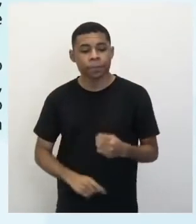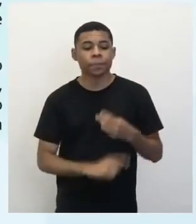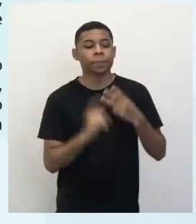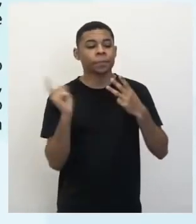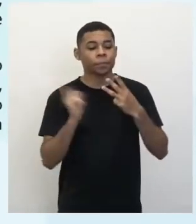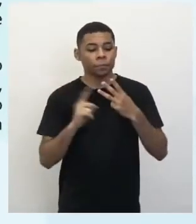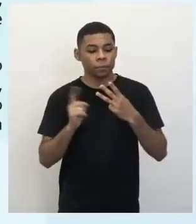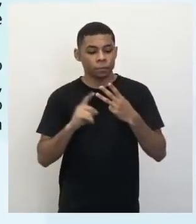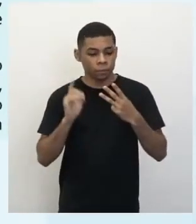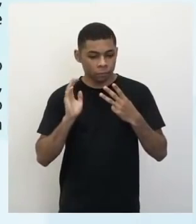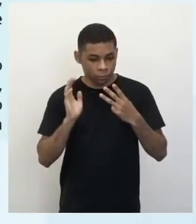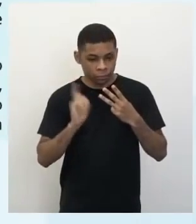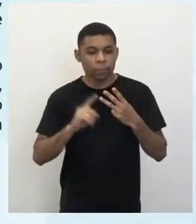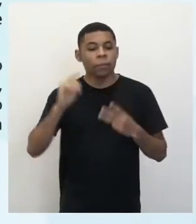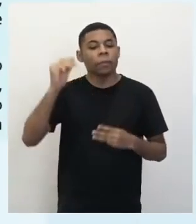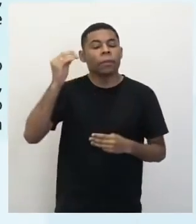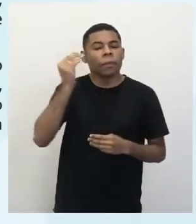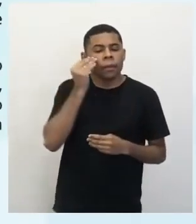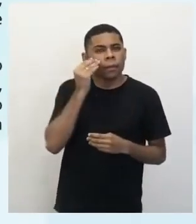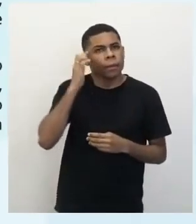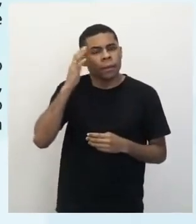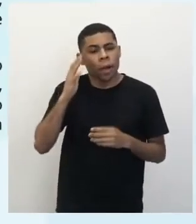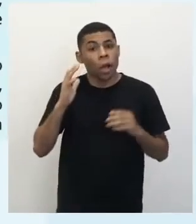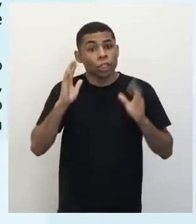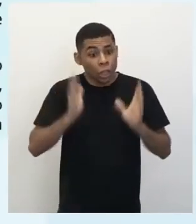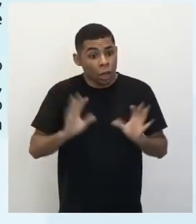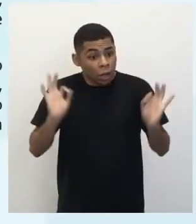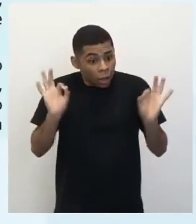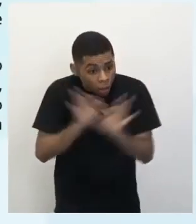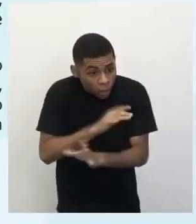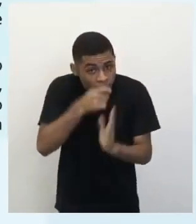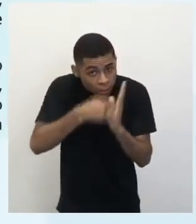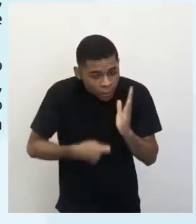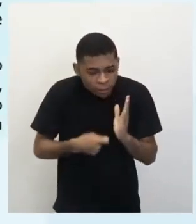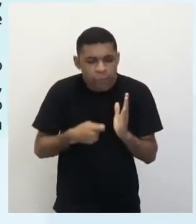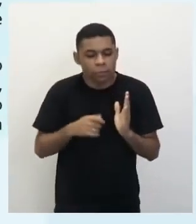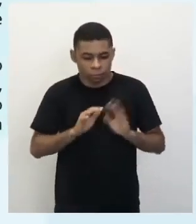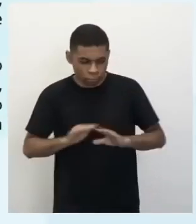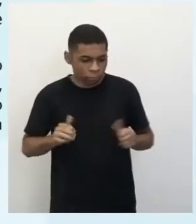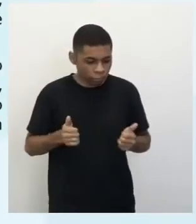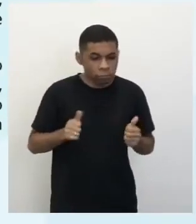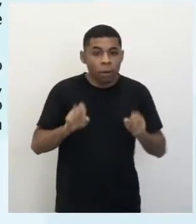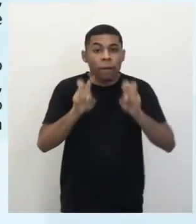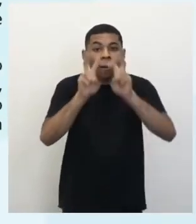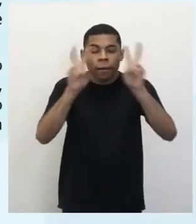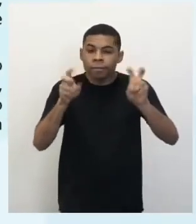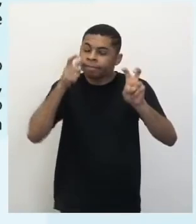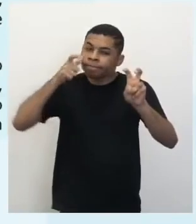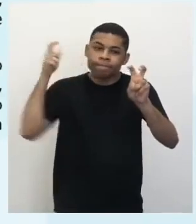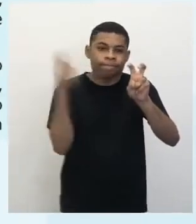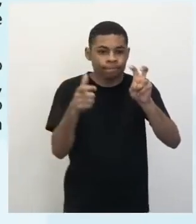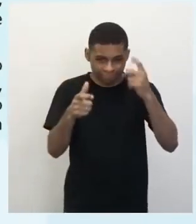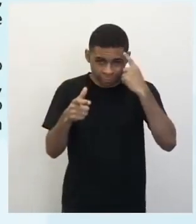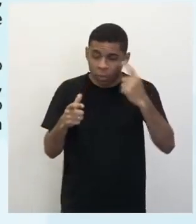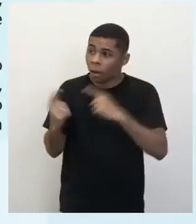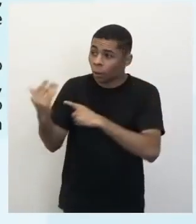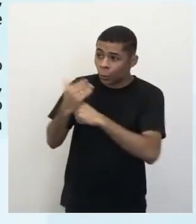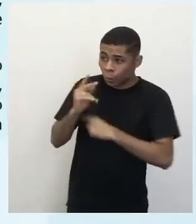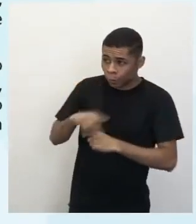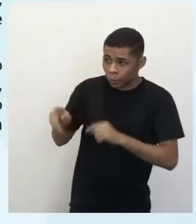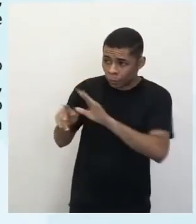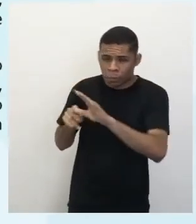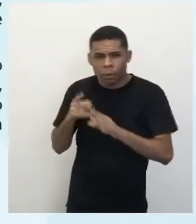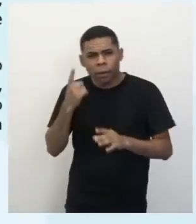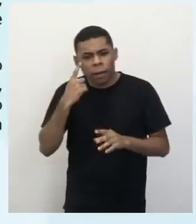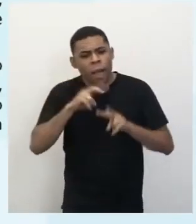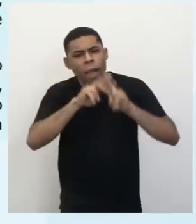conclusão interessante ao seu texto. Ao concluir o texto, dê a ele um título bem atraente. Faça com a ajuda do seu professor uma